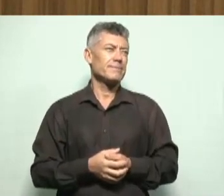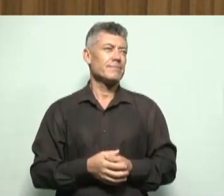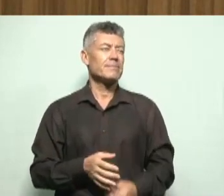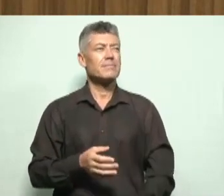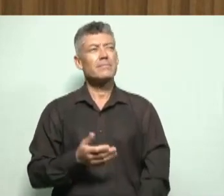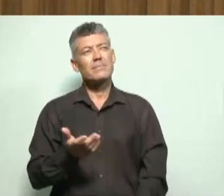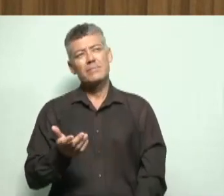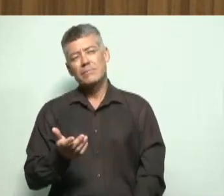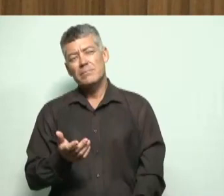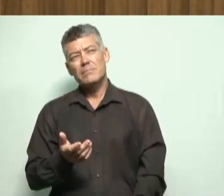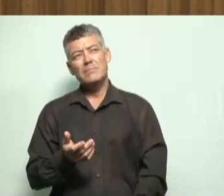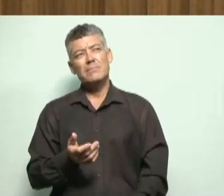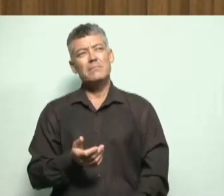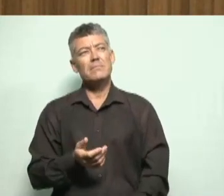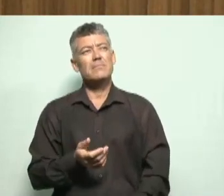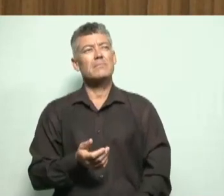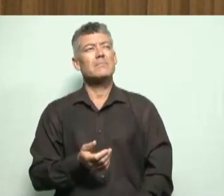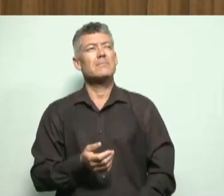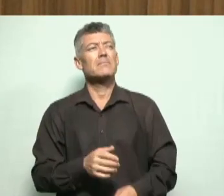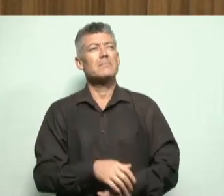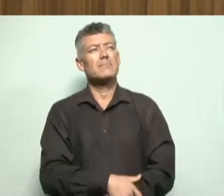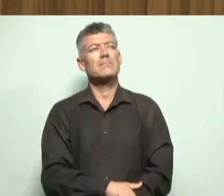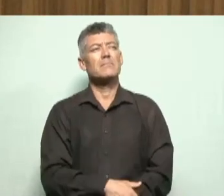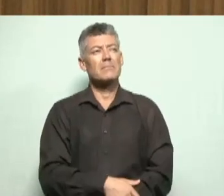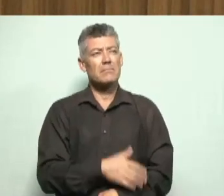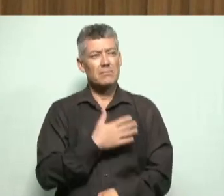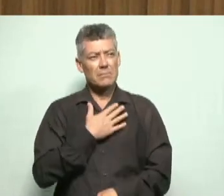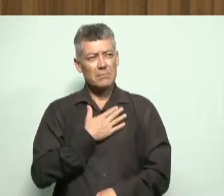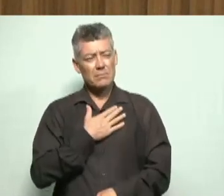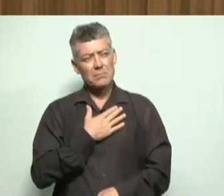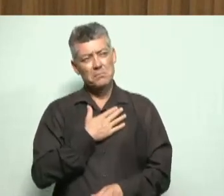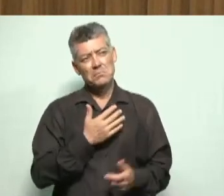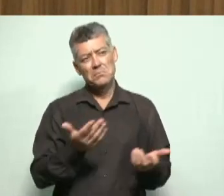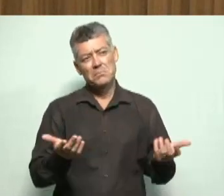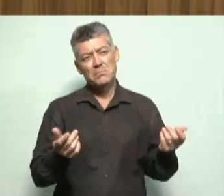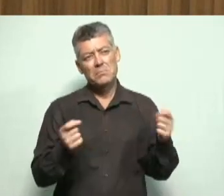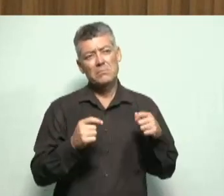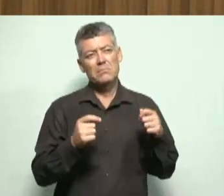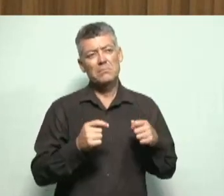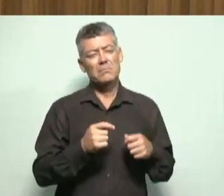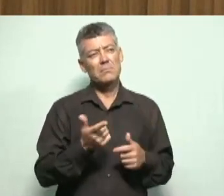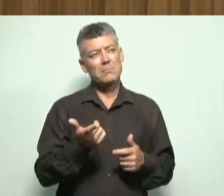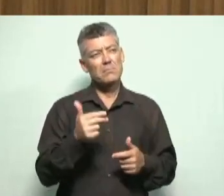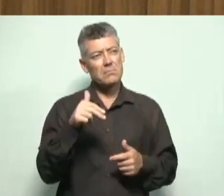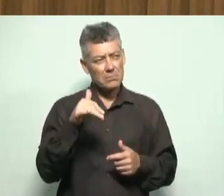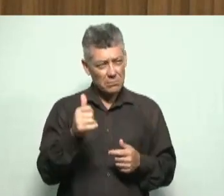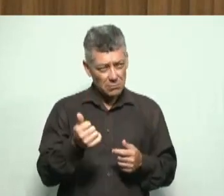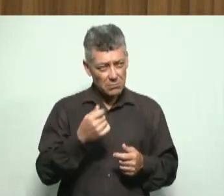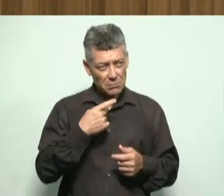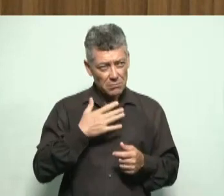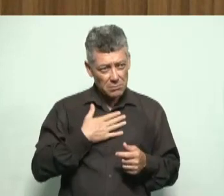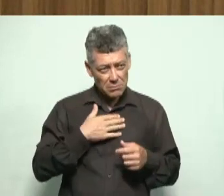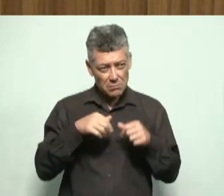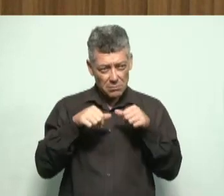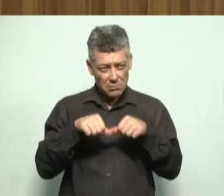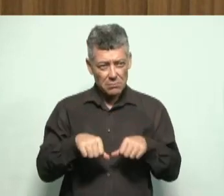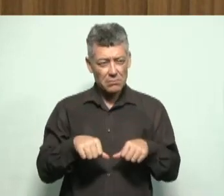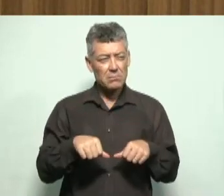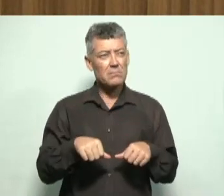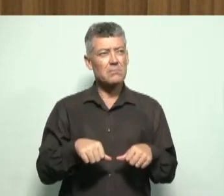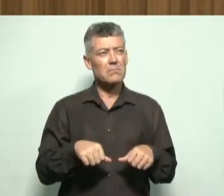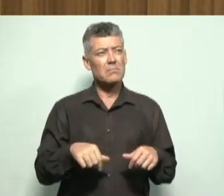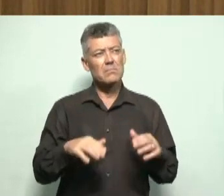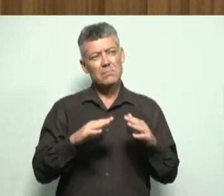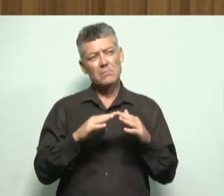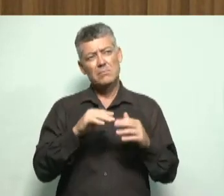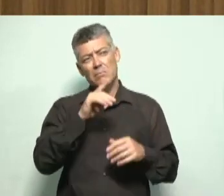Só se foi para isso. E eu não poderia, vereadora Nina, chegar aqui nessa casa hoje